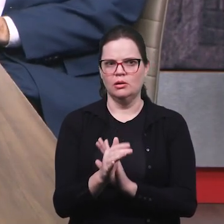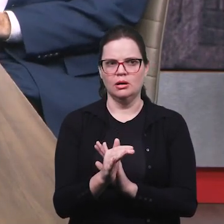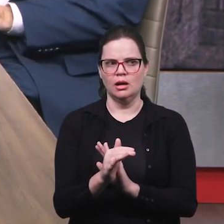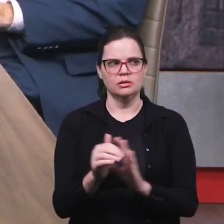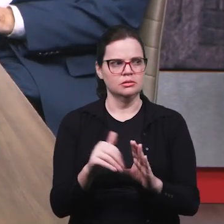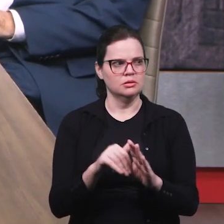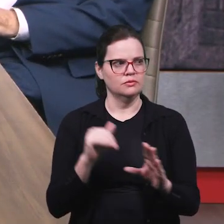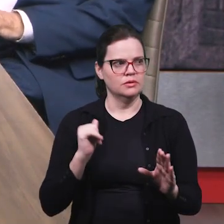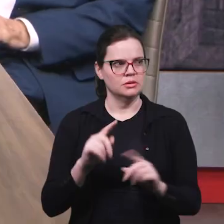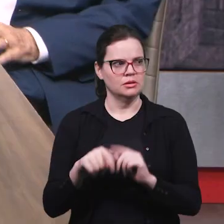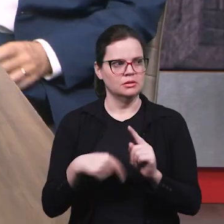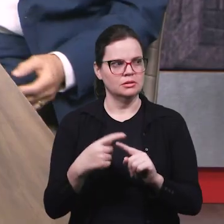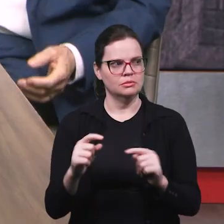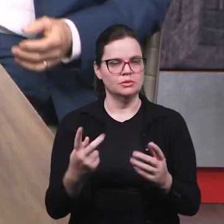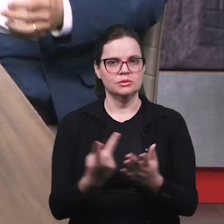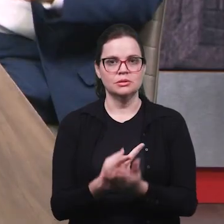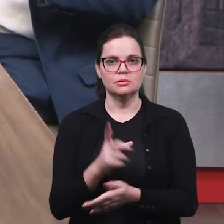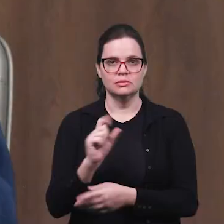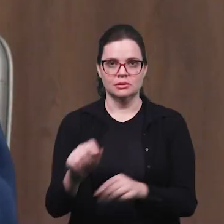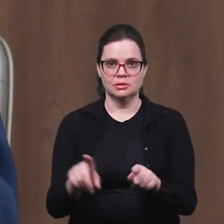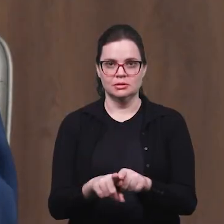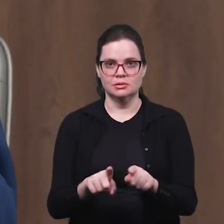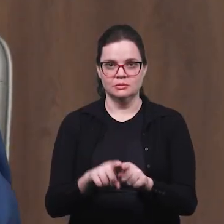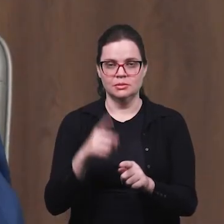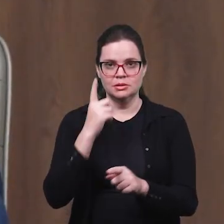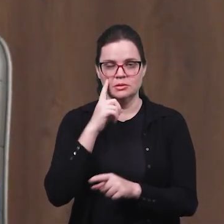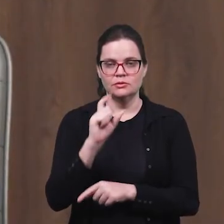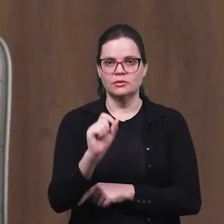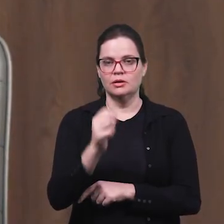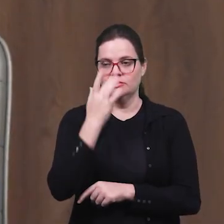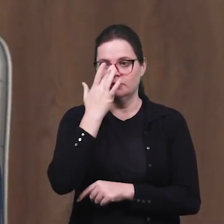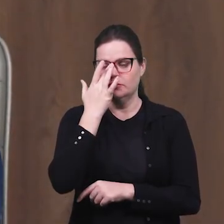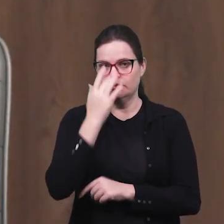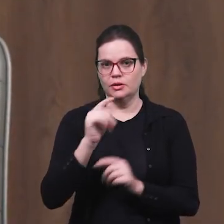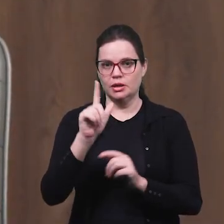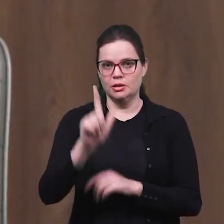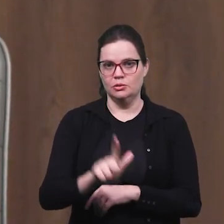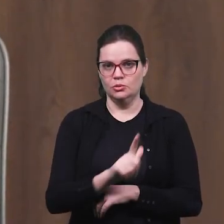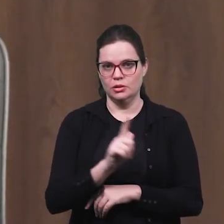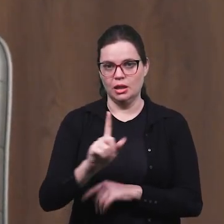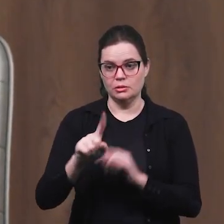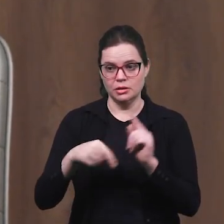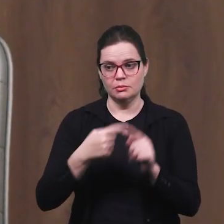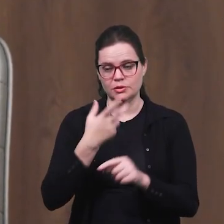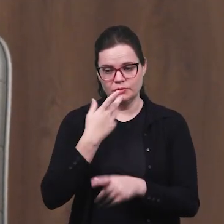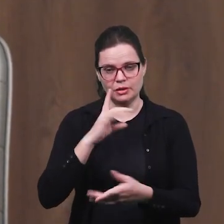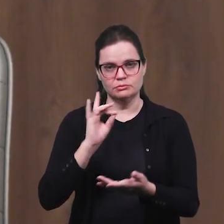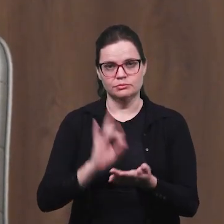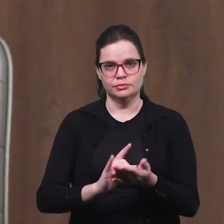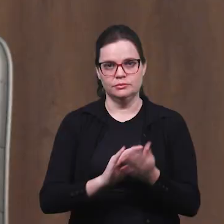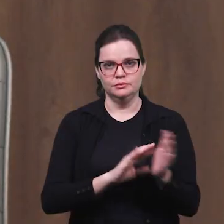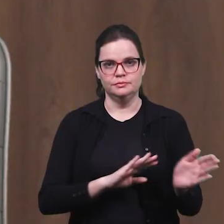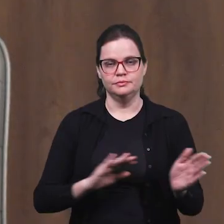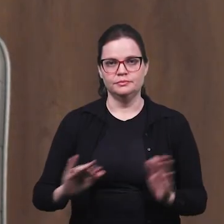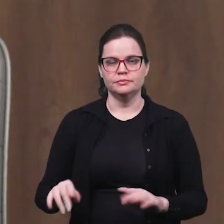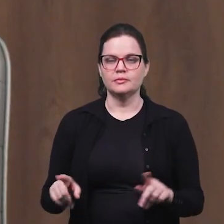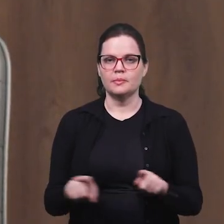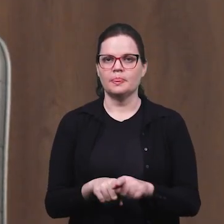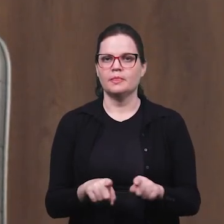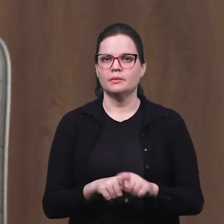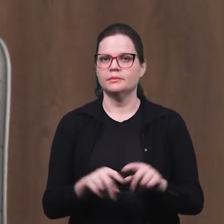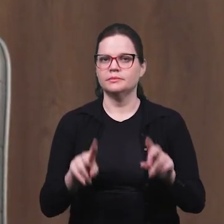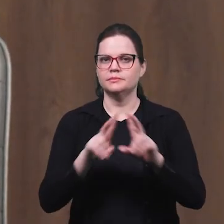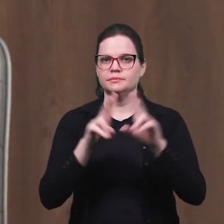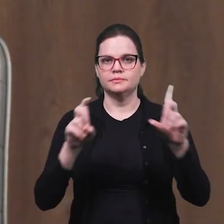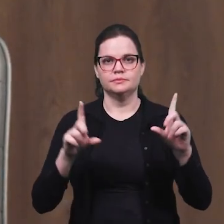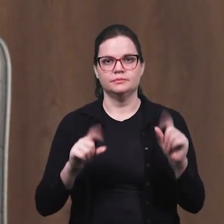frente, né? Perfeitamente. Bom, muito bom. Agora, observando também que dentre